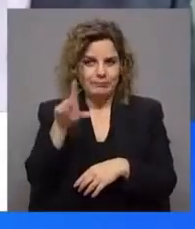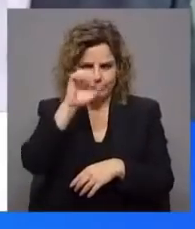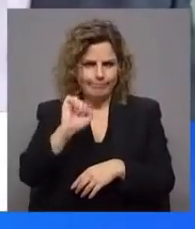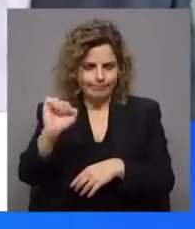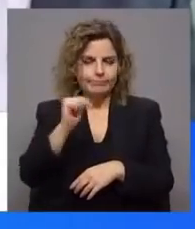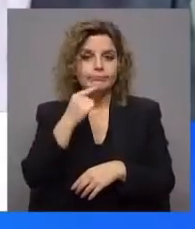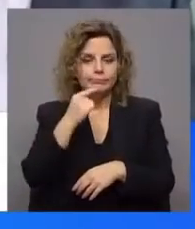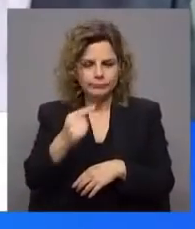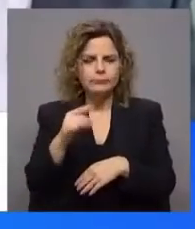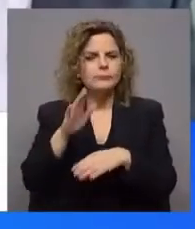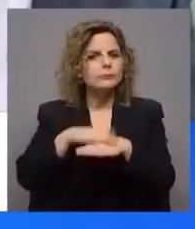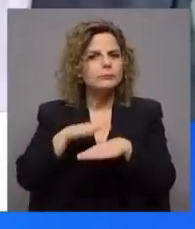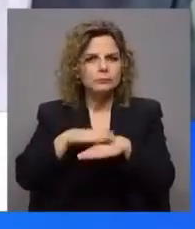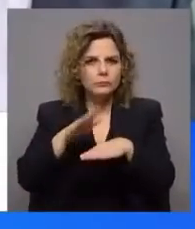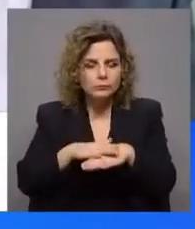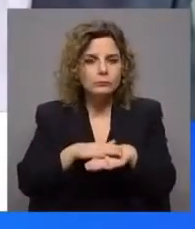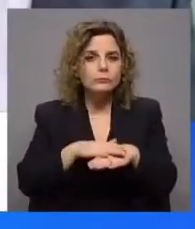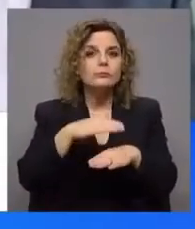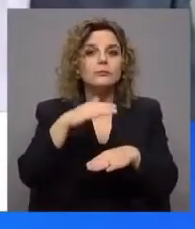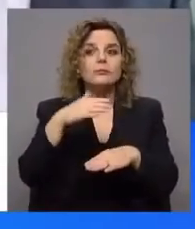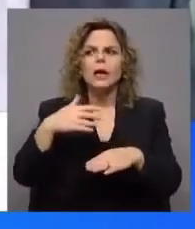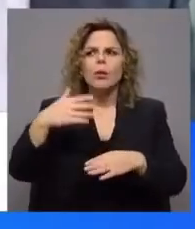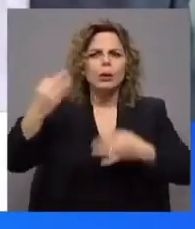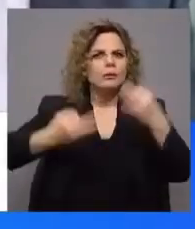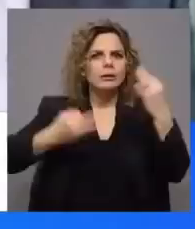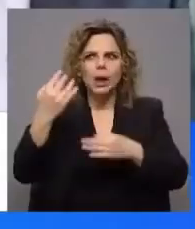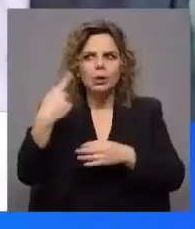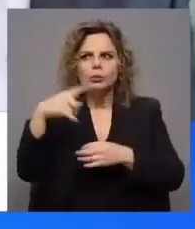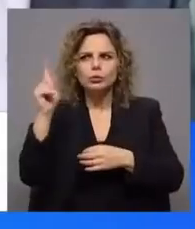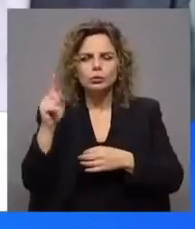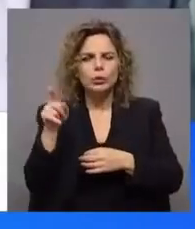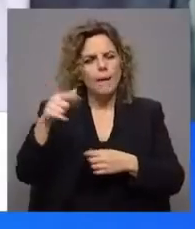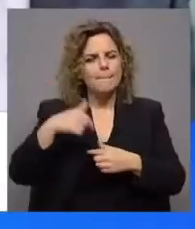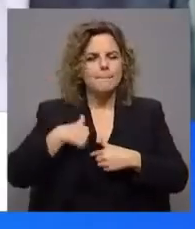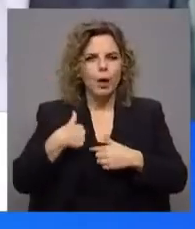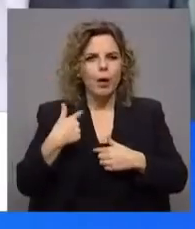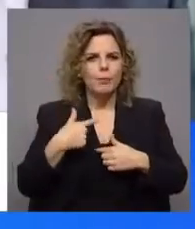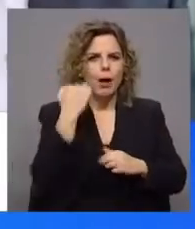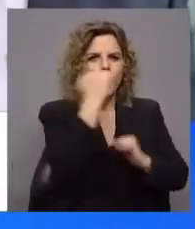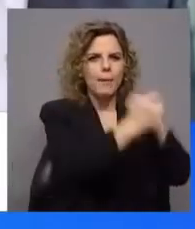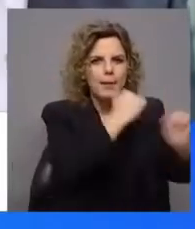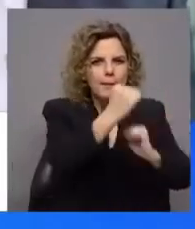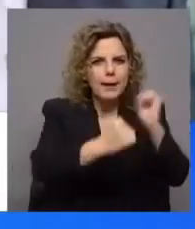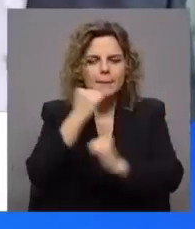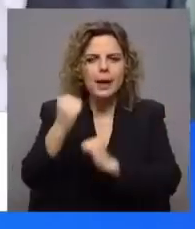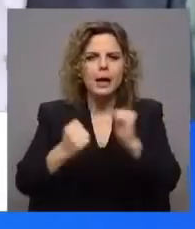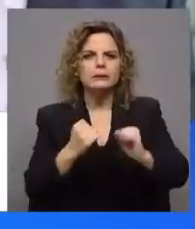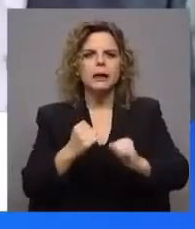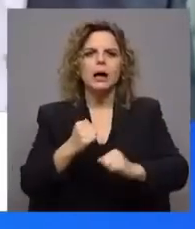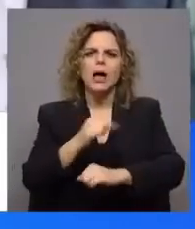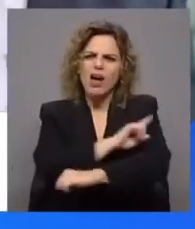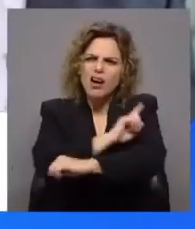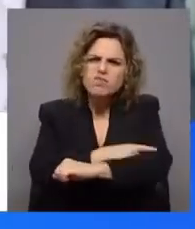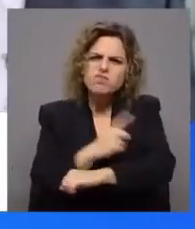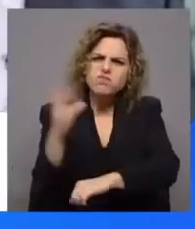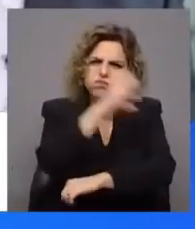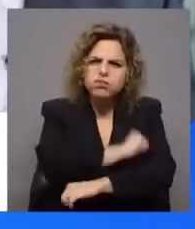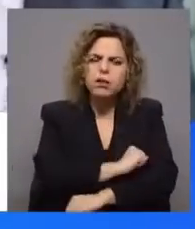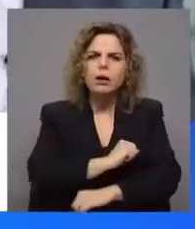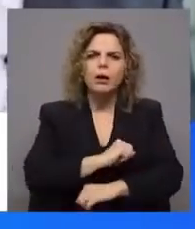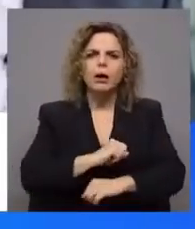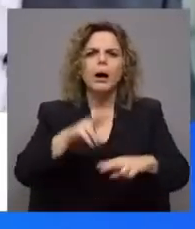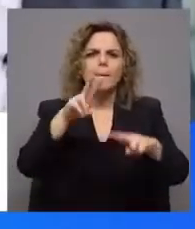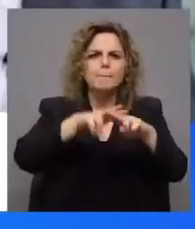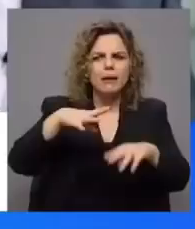regime é responsável por execuções extrajudiciais, detenções arbitrárias, uso excessivo de força, prisioneiros de